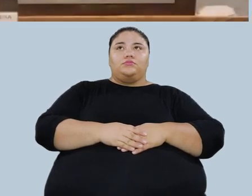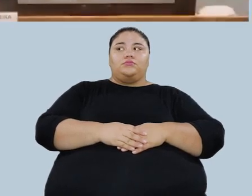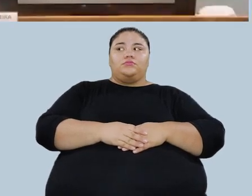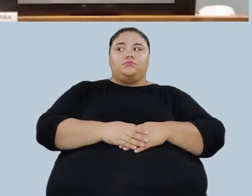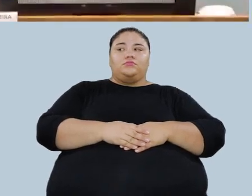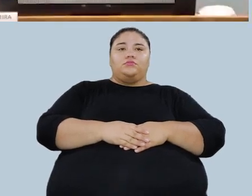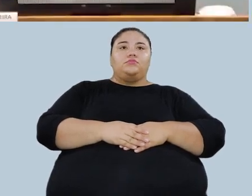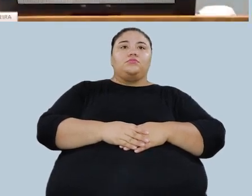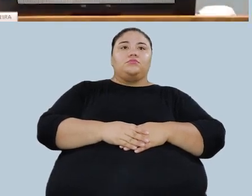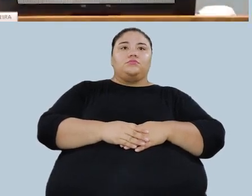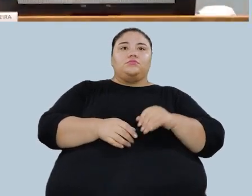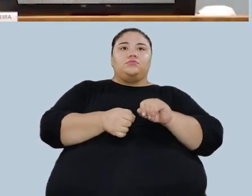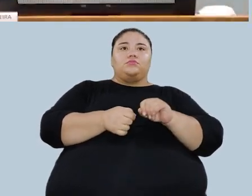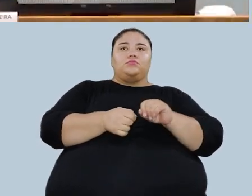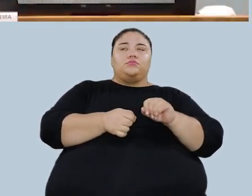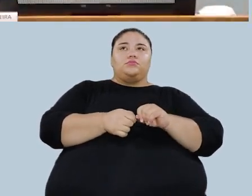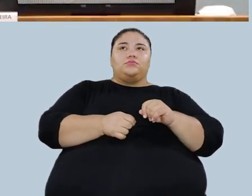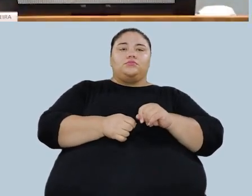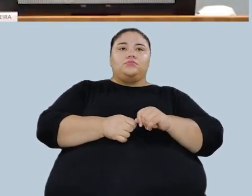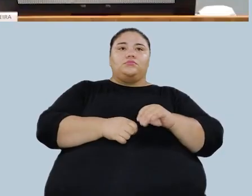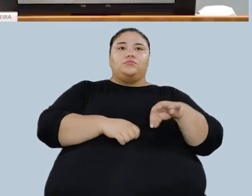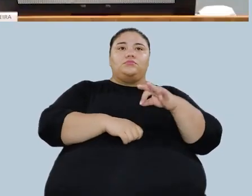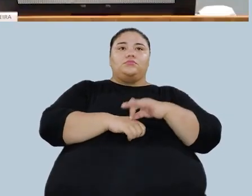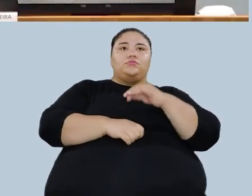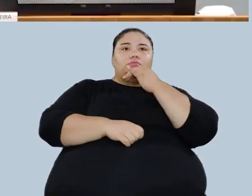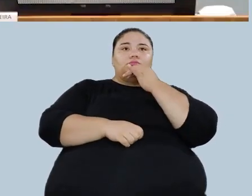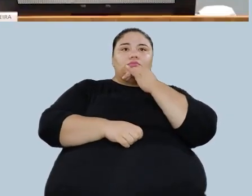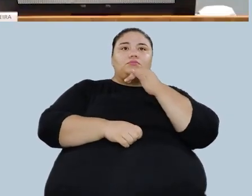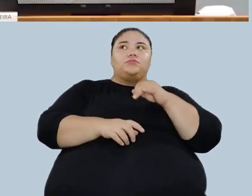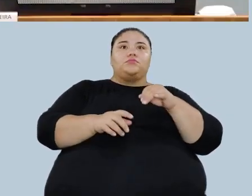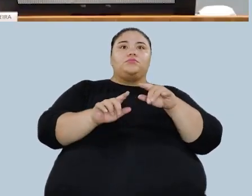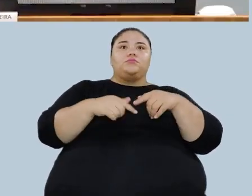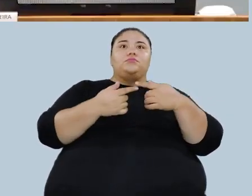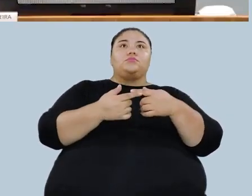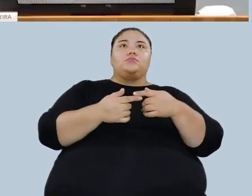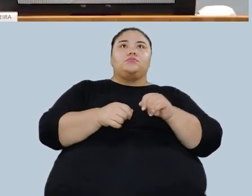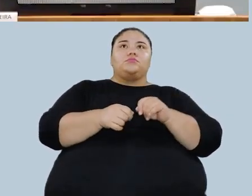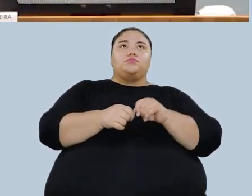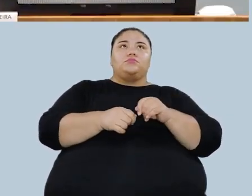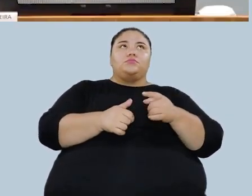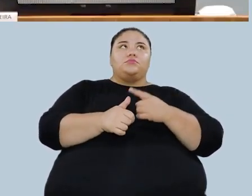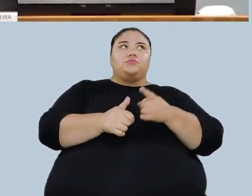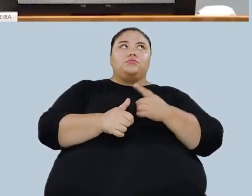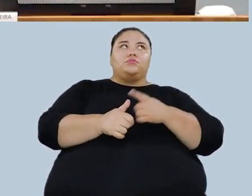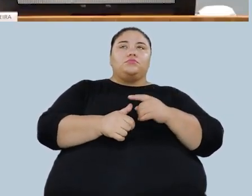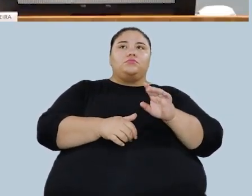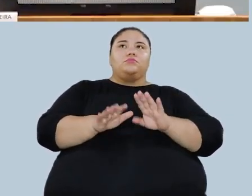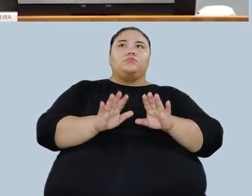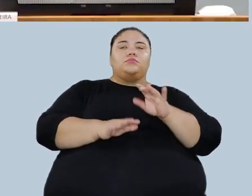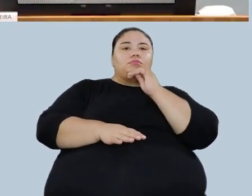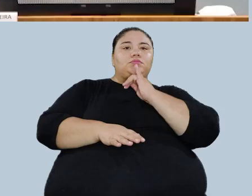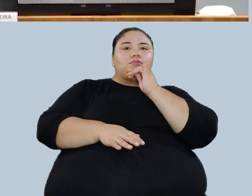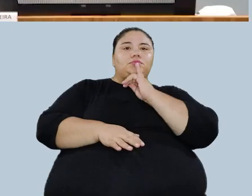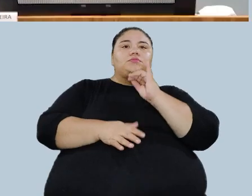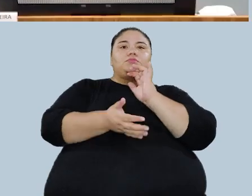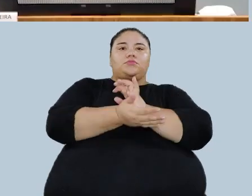regime especial, regimes próprios de cada grupo de operações. Então, o primeiro grupo são essas operações de crédito,